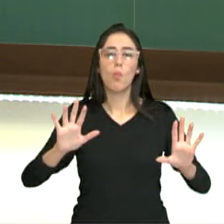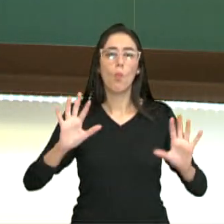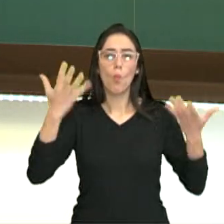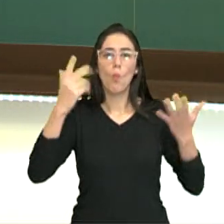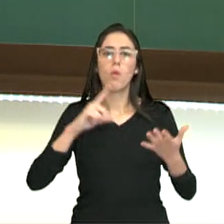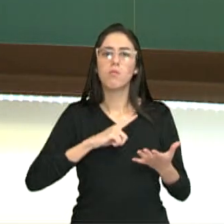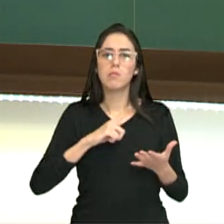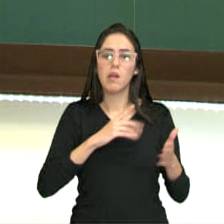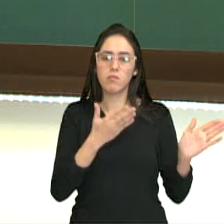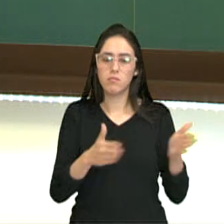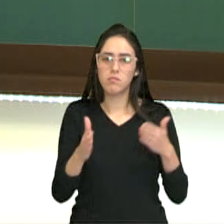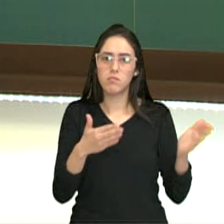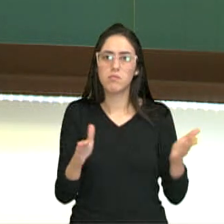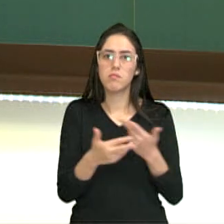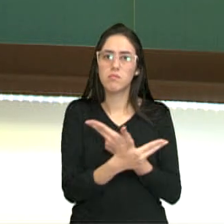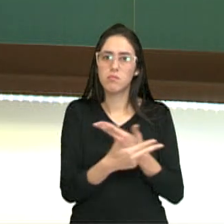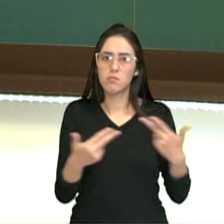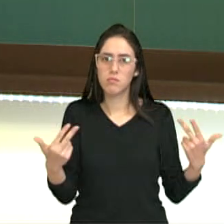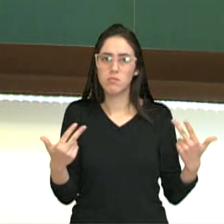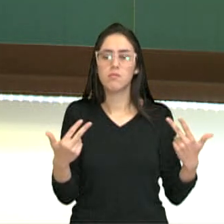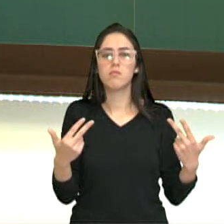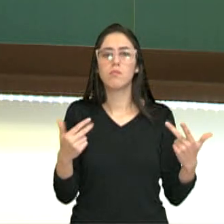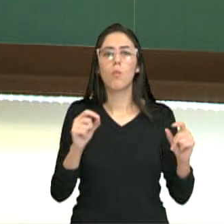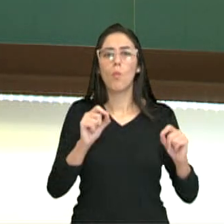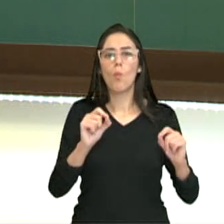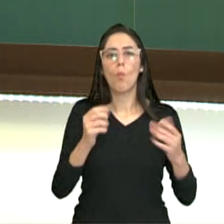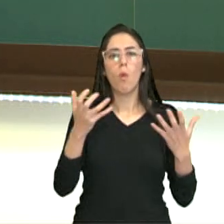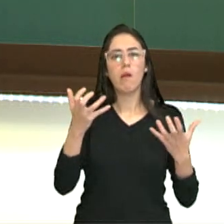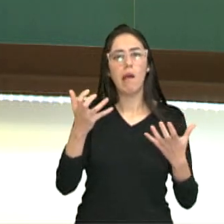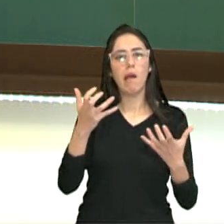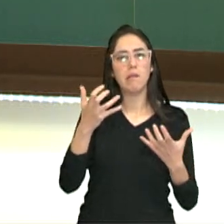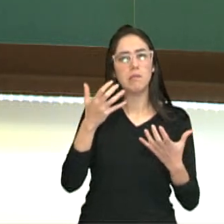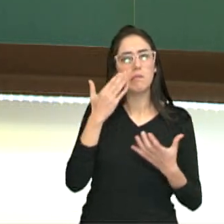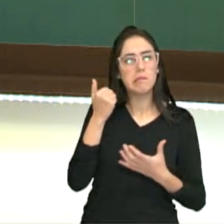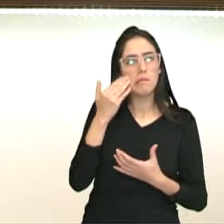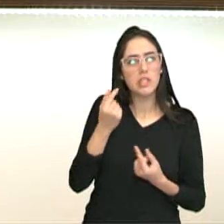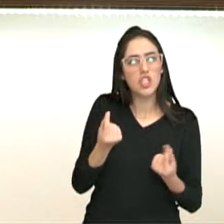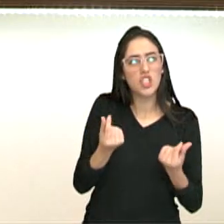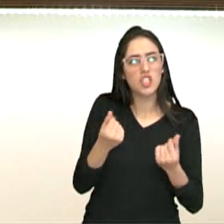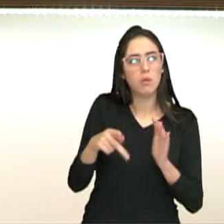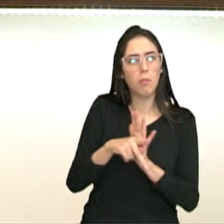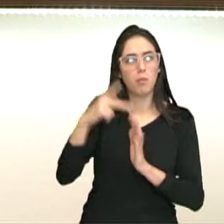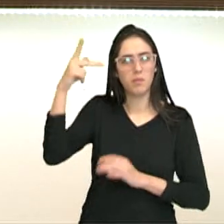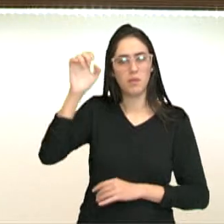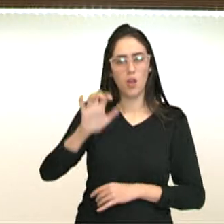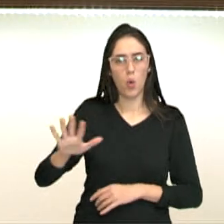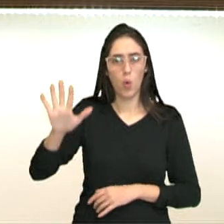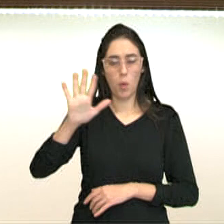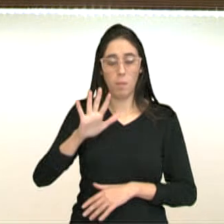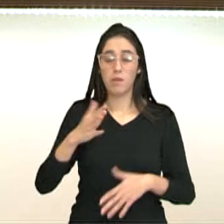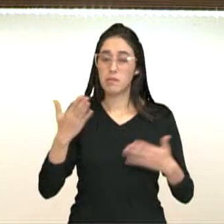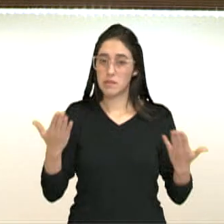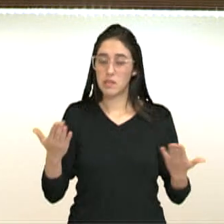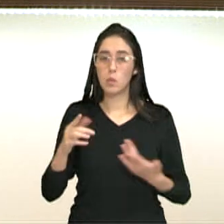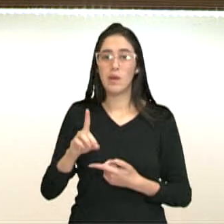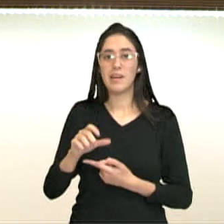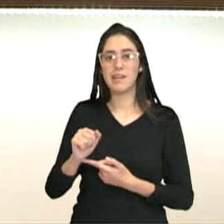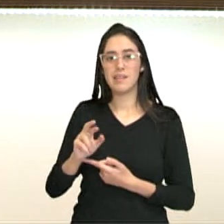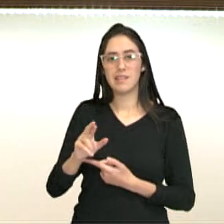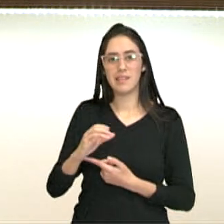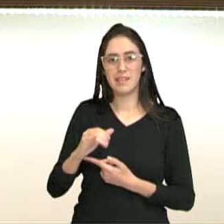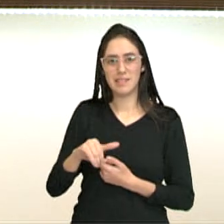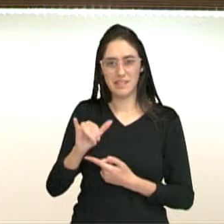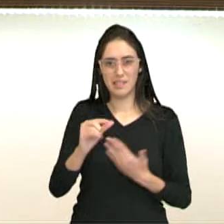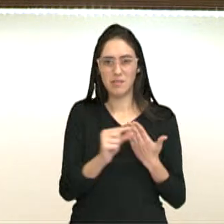bens primários subordinados aos interesses econômicos europeus. Então, Darcy Ribeiro chama atenção para esse caráter